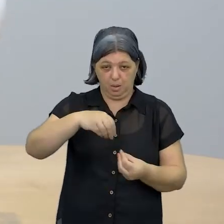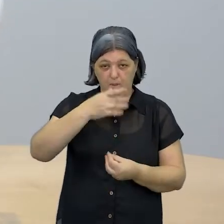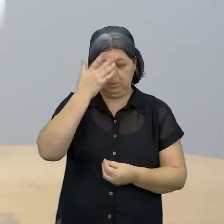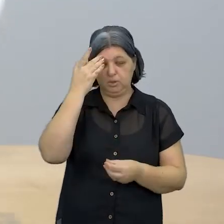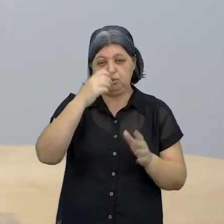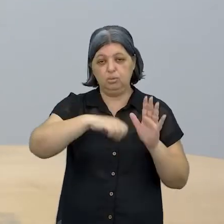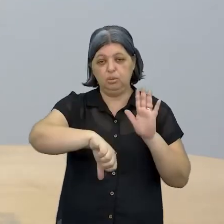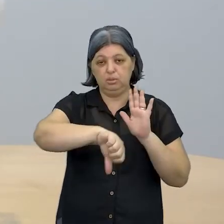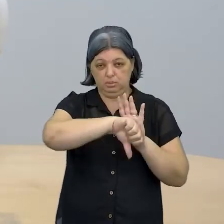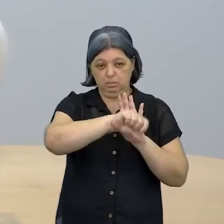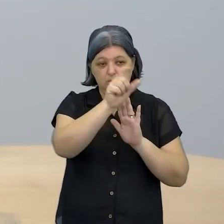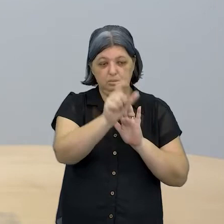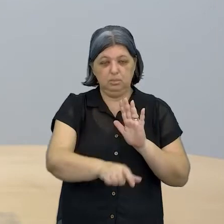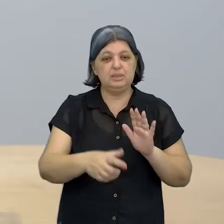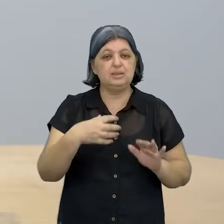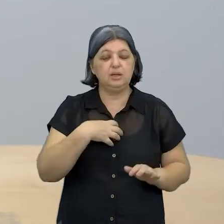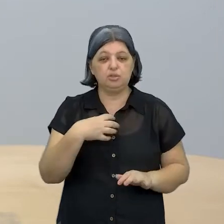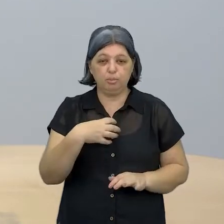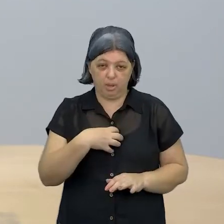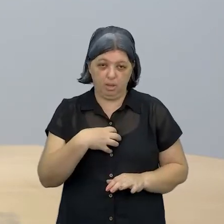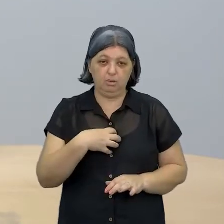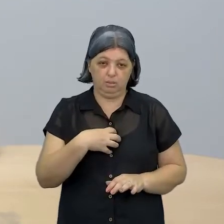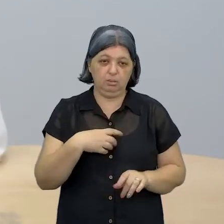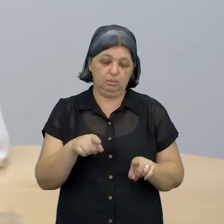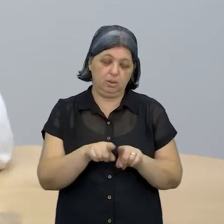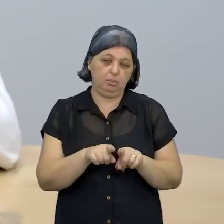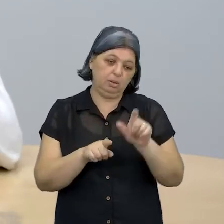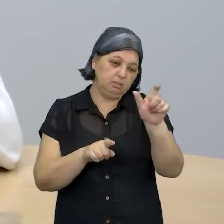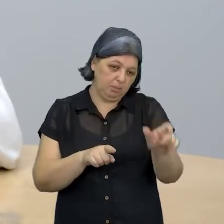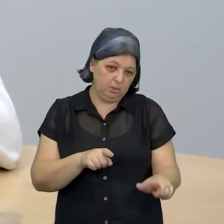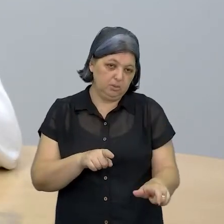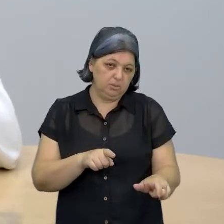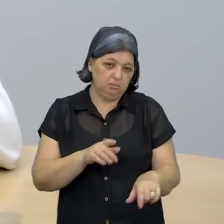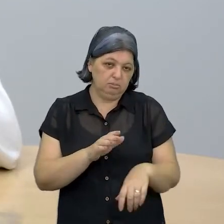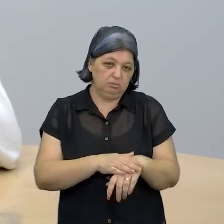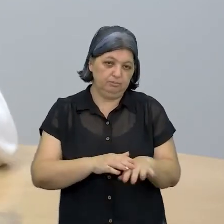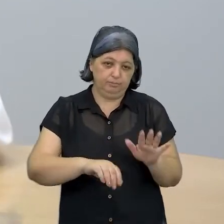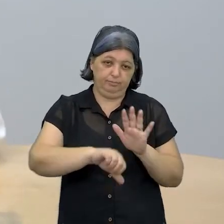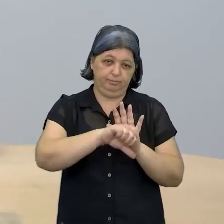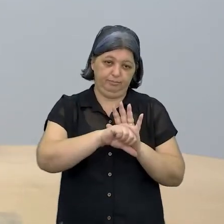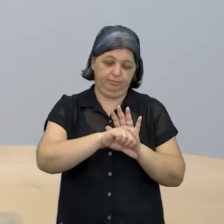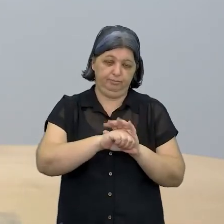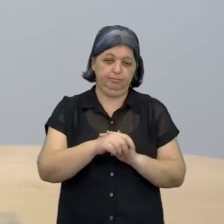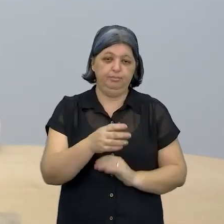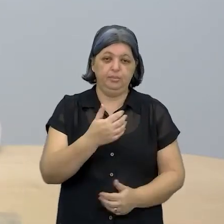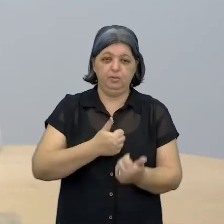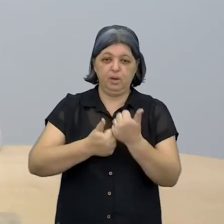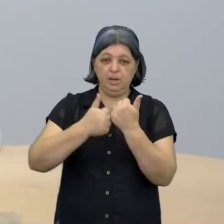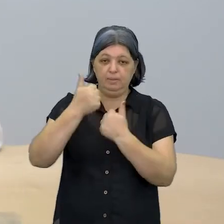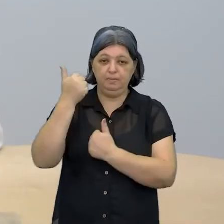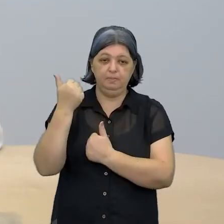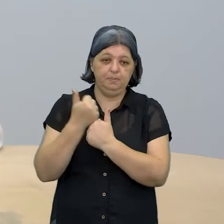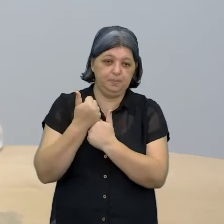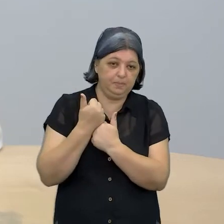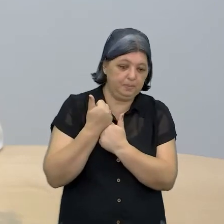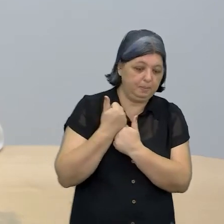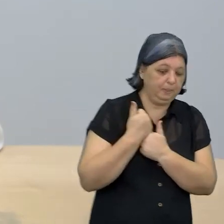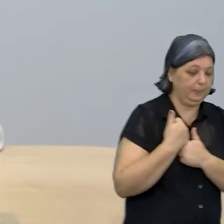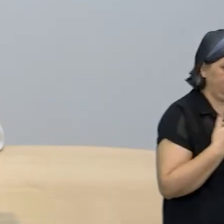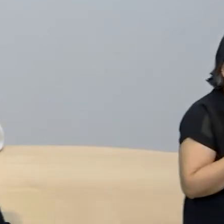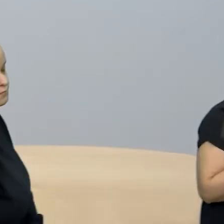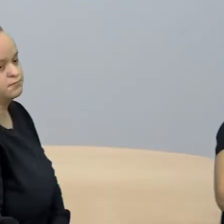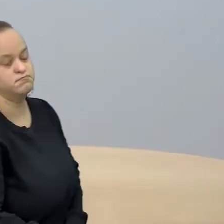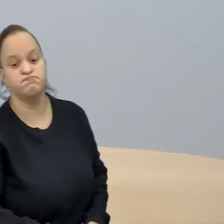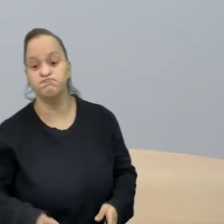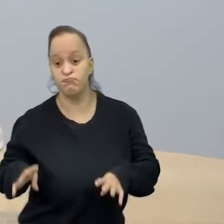né? Os sentimentos desse criminoso. A prisão, diz o Foucault, ela se origina e ela data